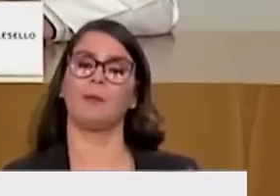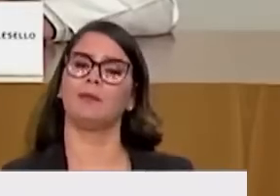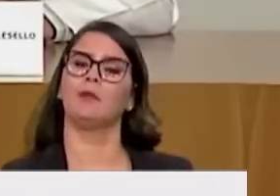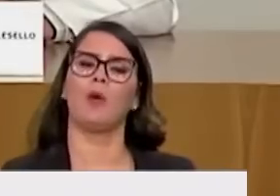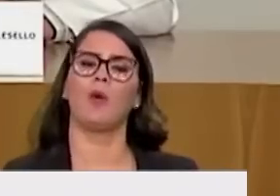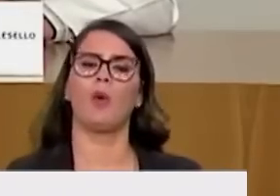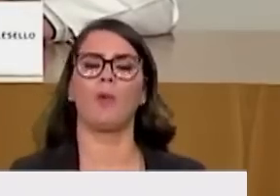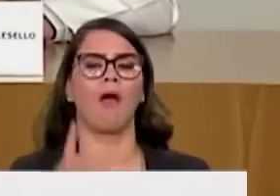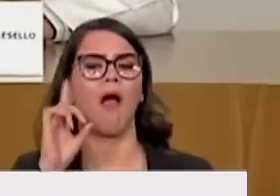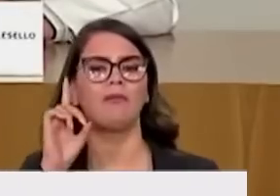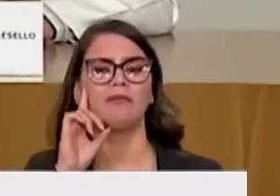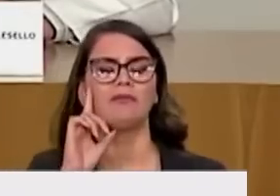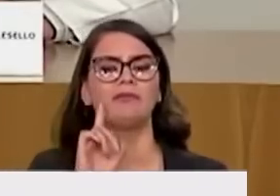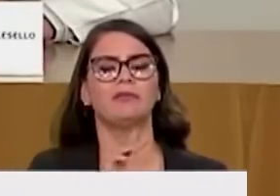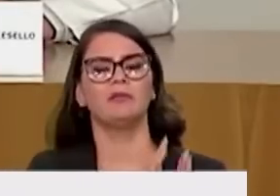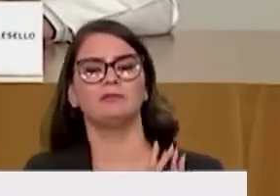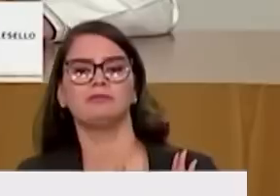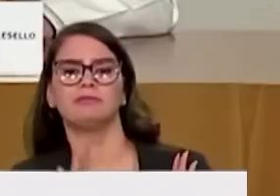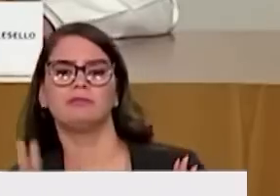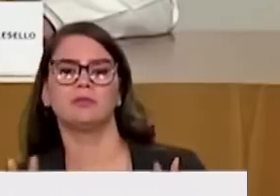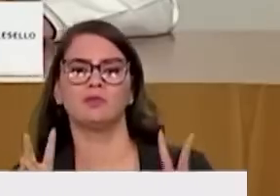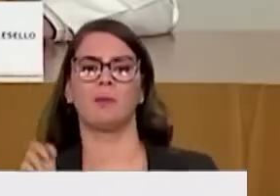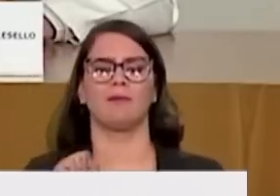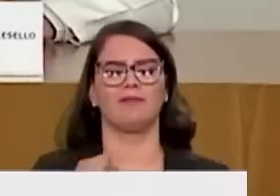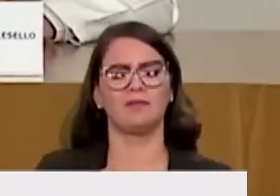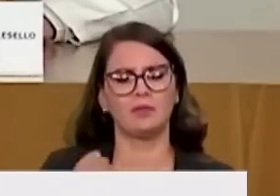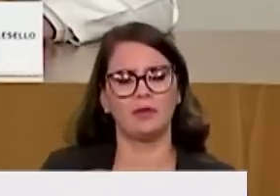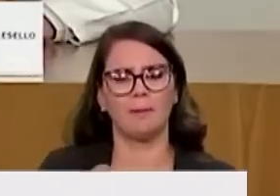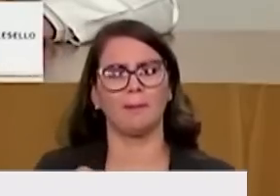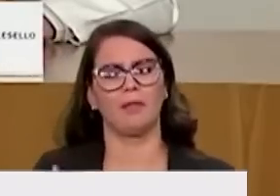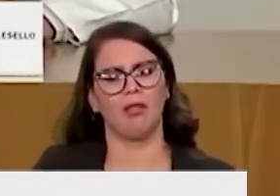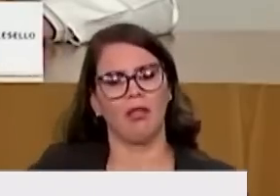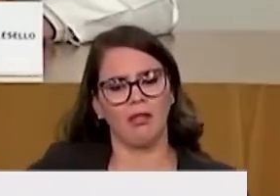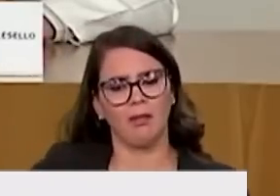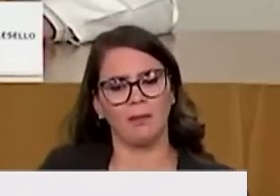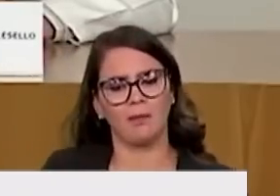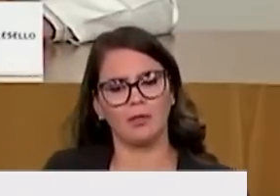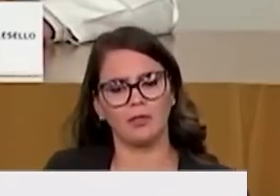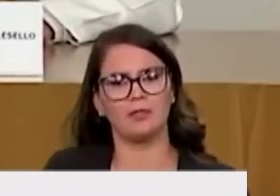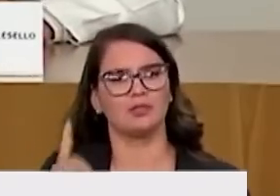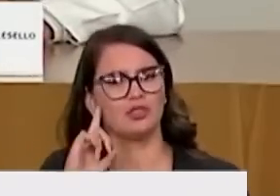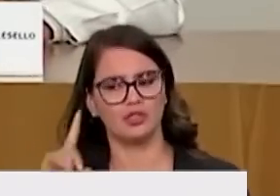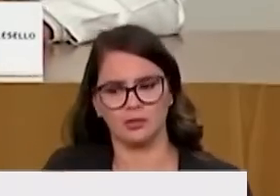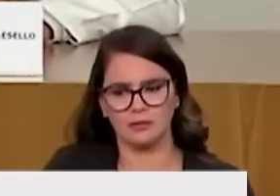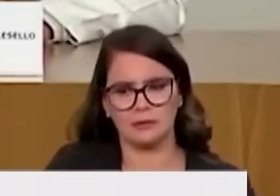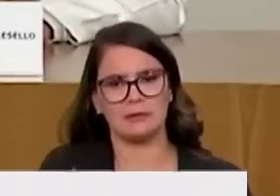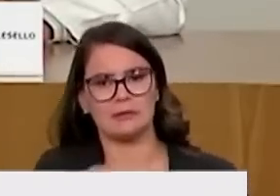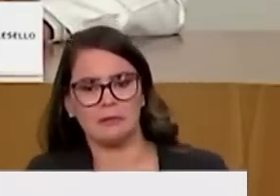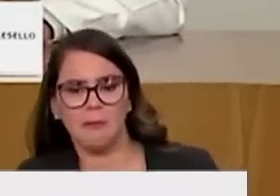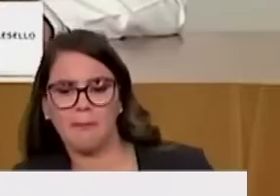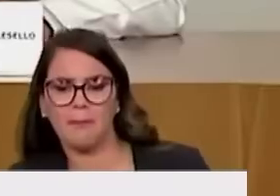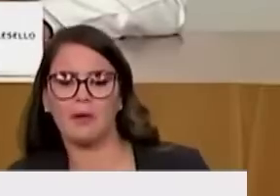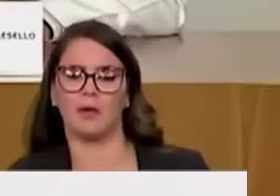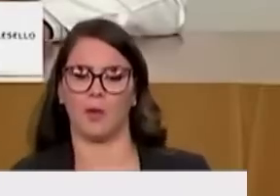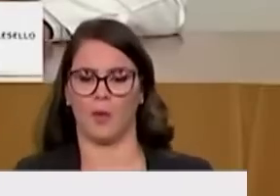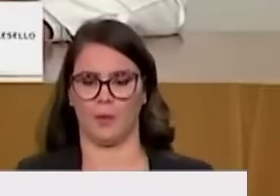rotina do presidente em relação à fisioterapia, curativo, nos próximos dias, semanas, etc. Então, a fisioterapia